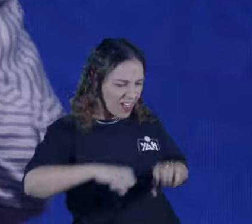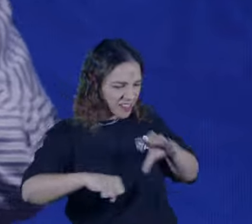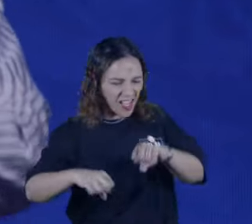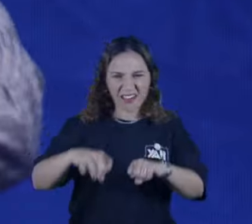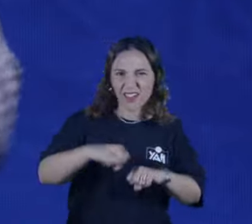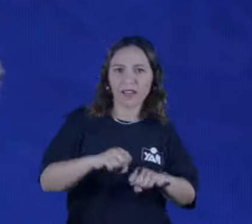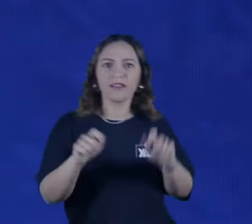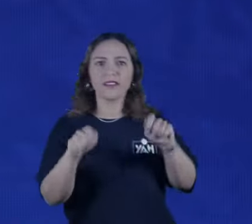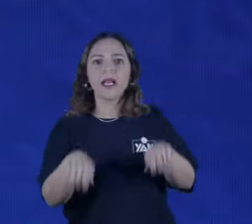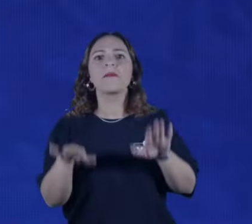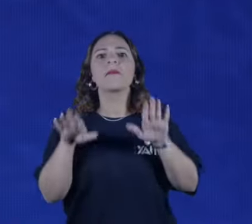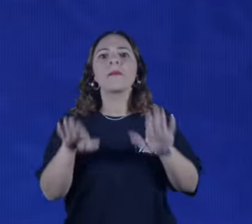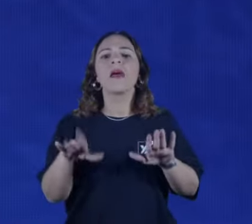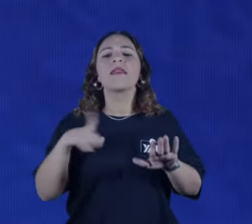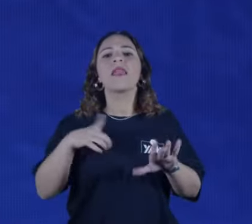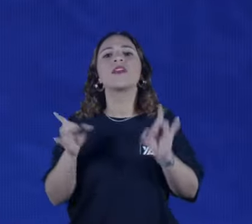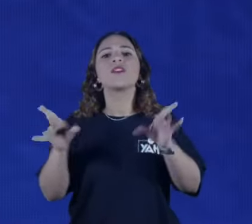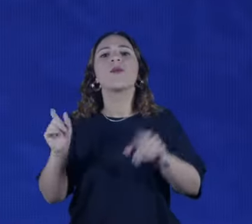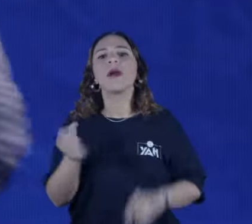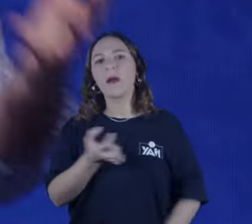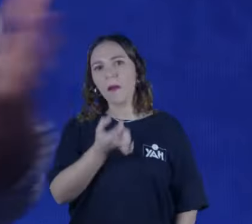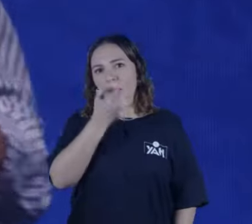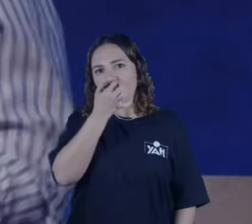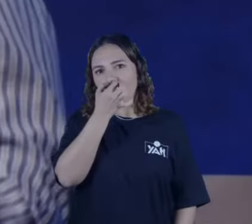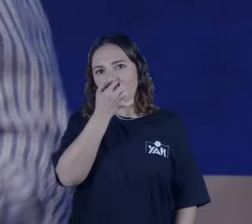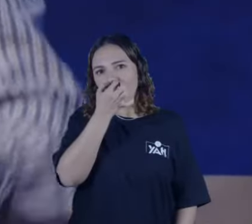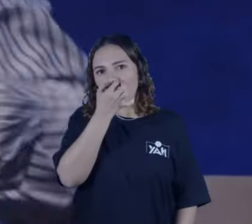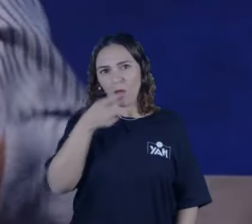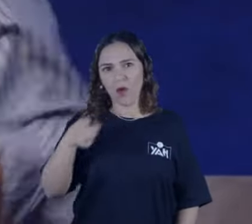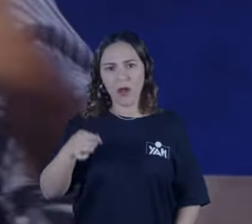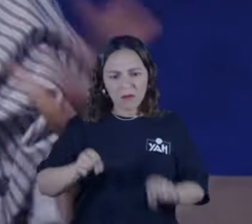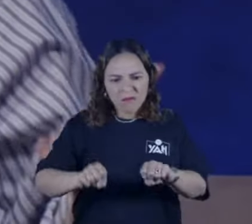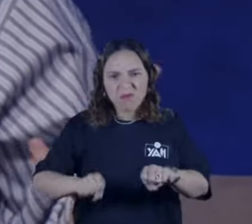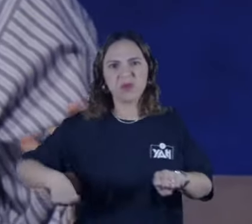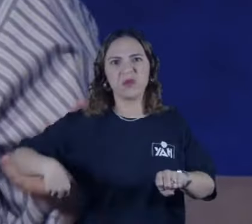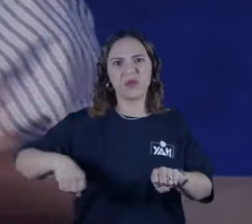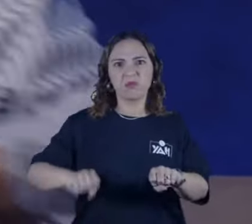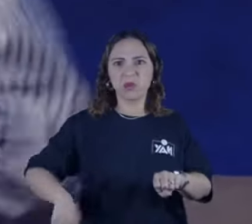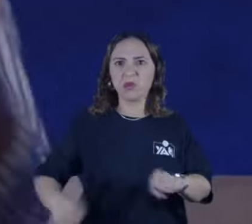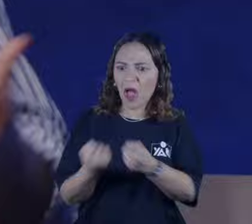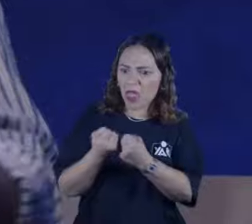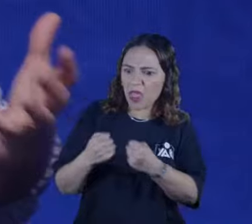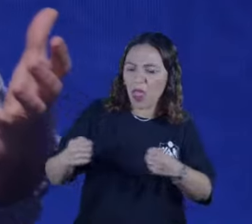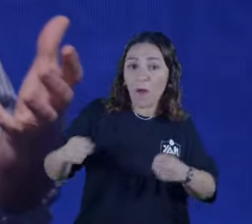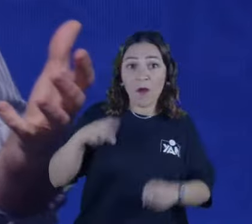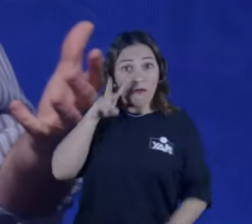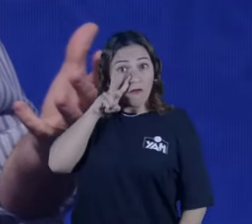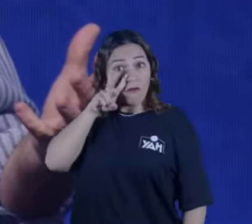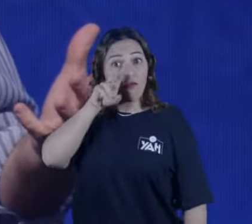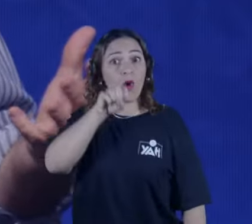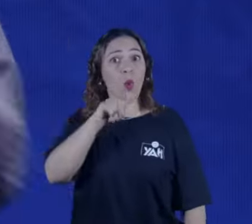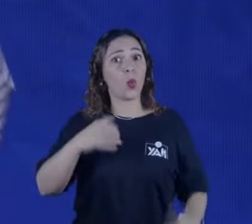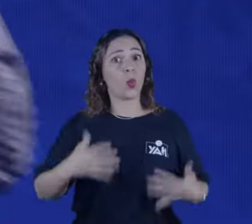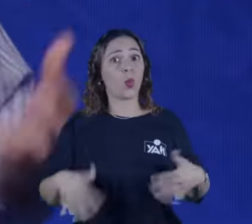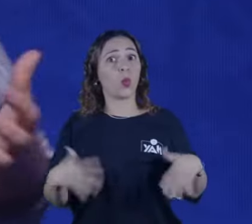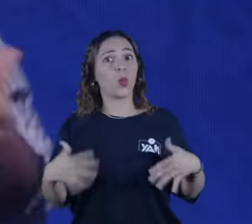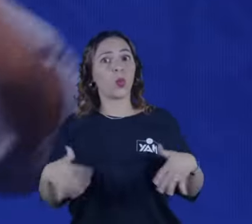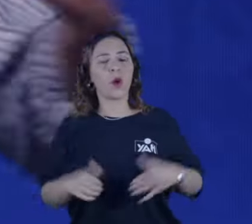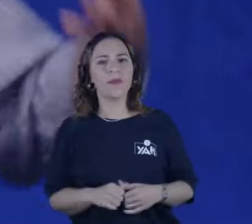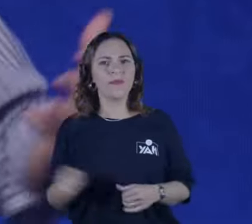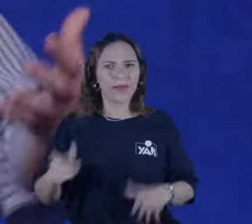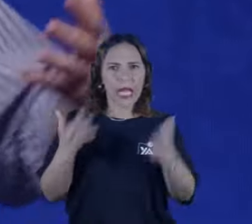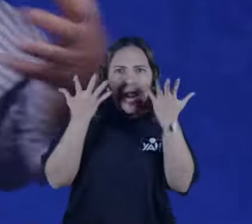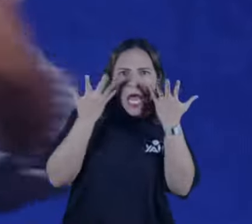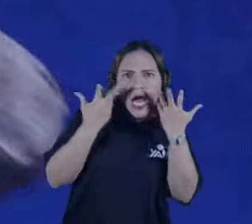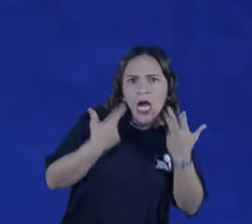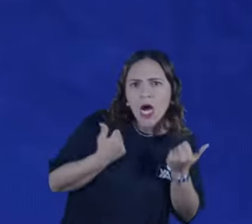passam, sobram os búfalos. Acontece que os búfalos são muito grandes, são muito fortes. E os leões,